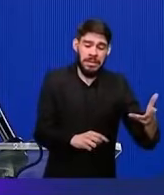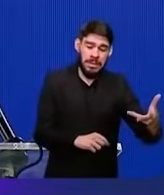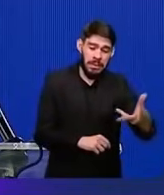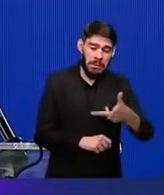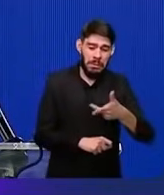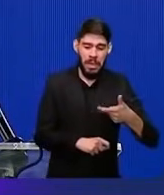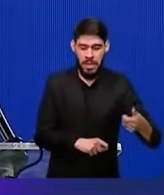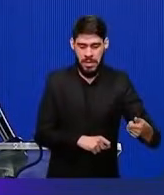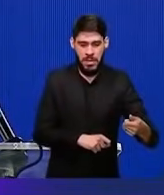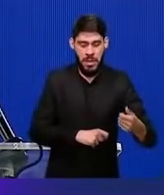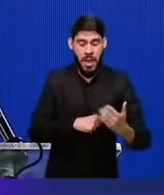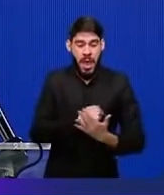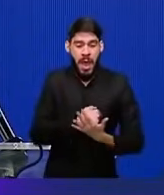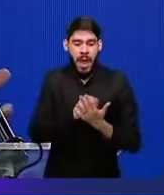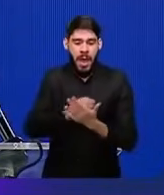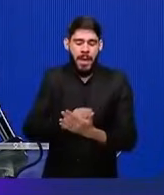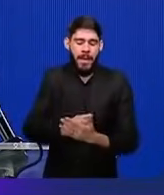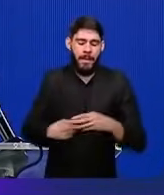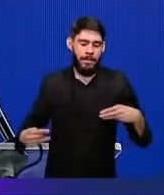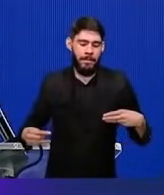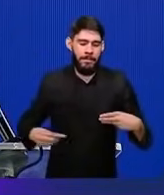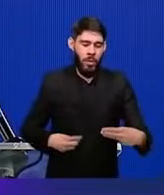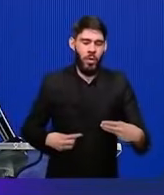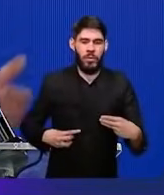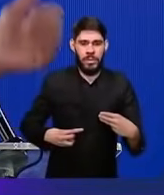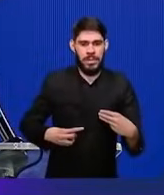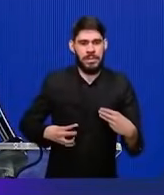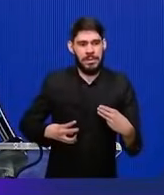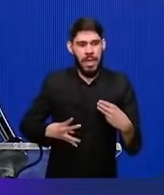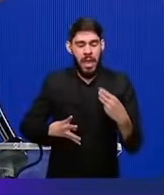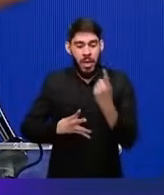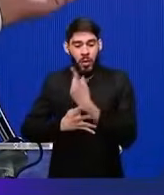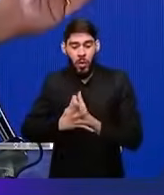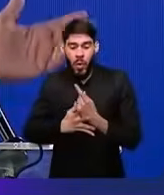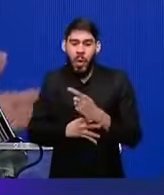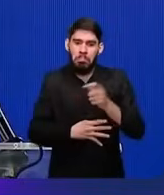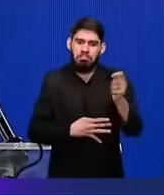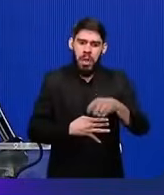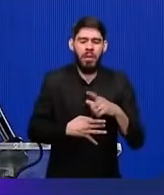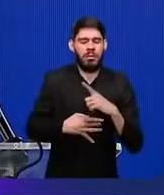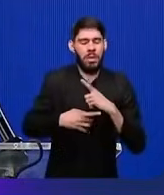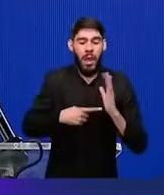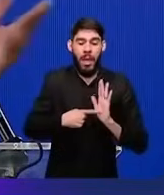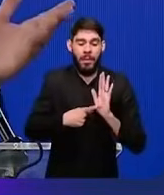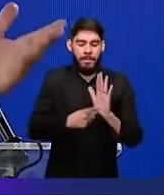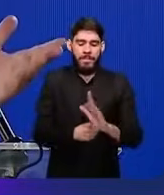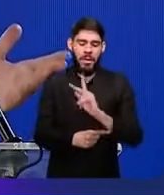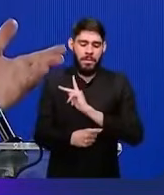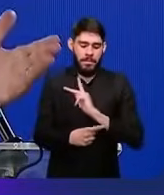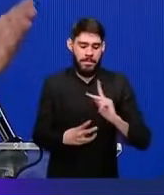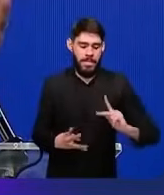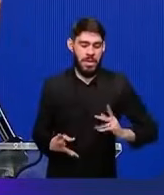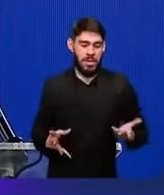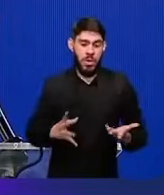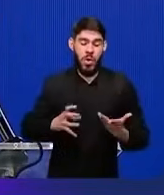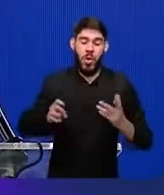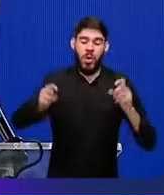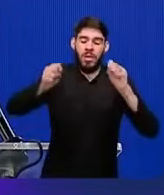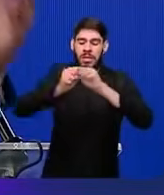assistência para o Ministério da Fazenda, com muita competência, e que apresentou agora para o presidente um sistema